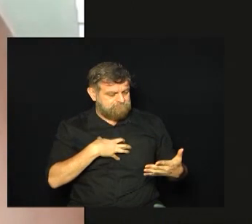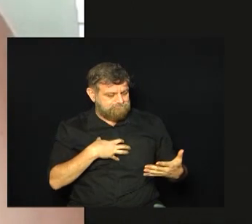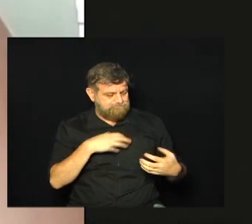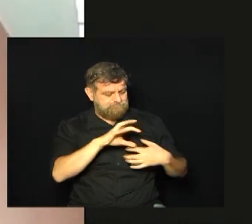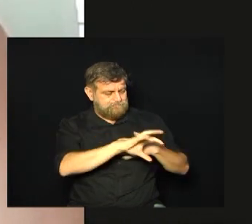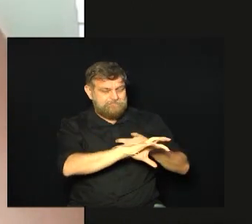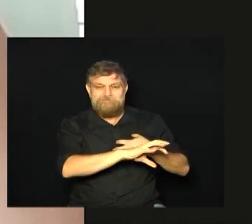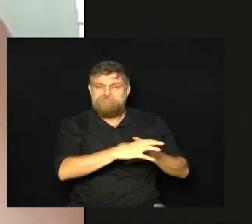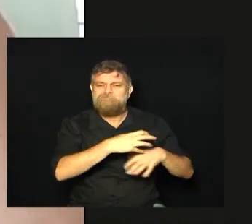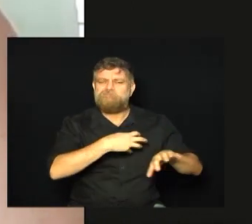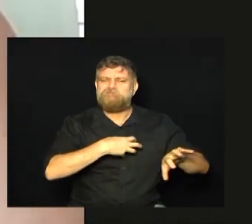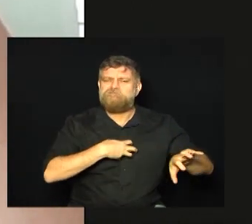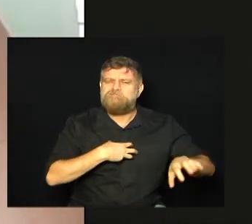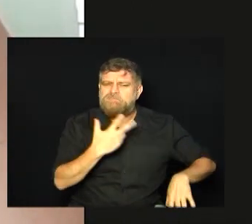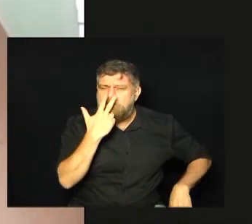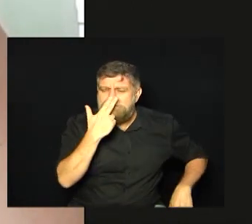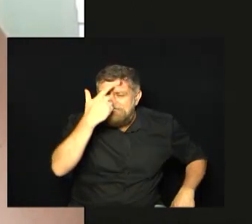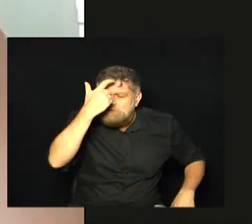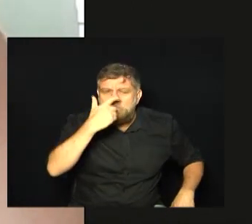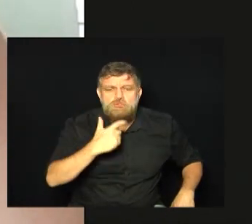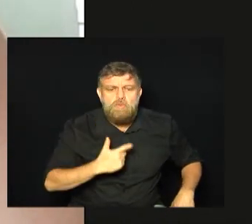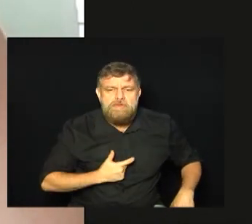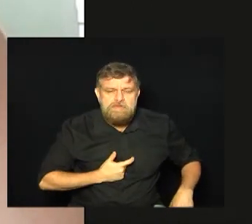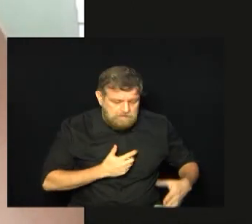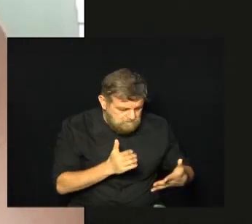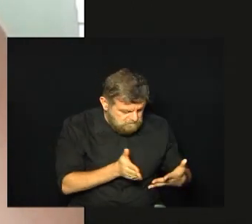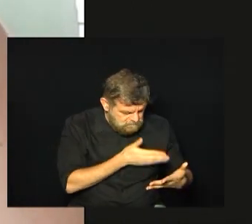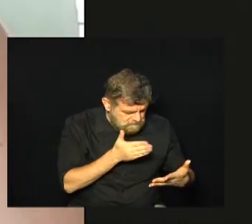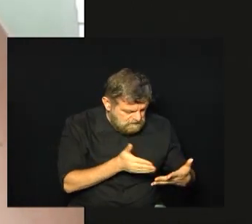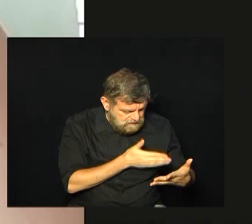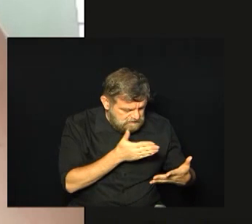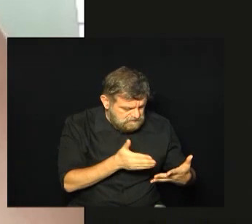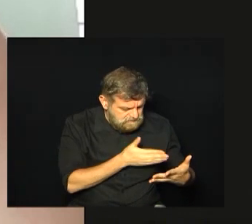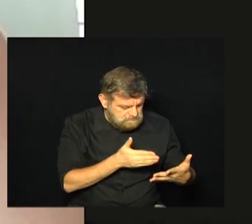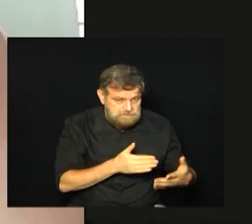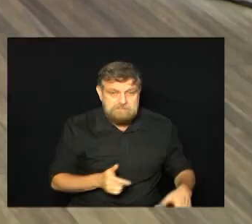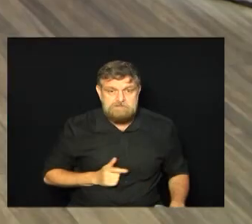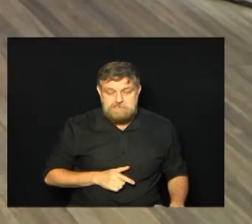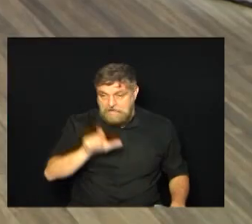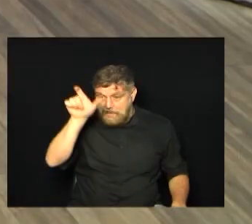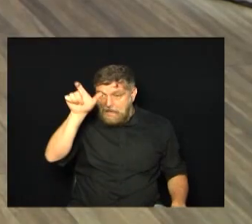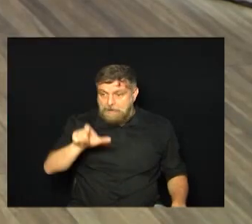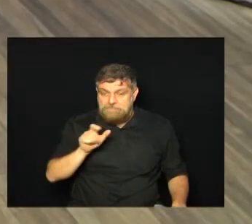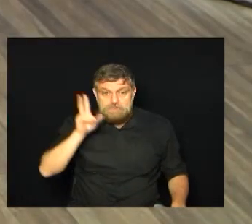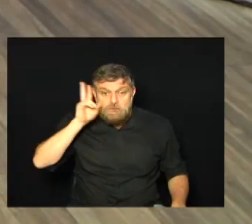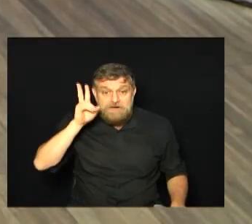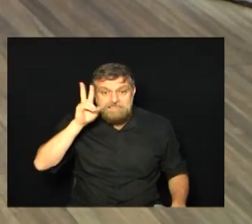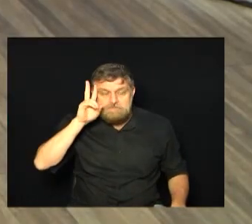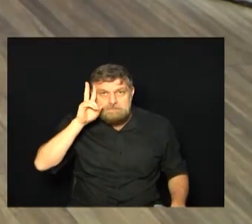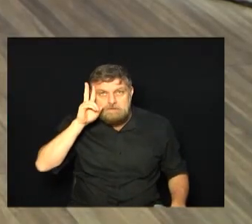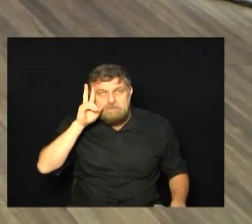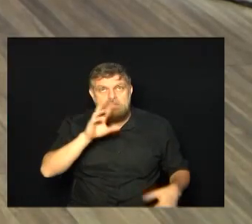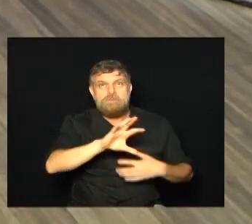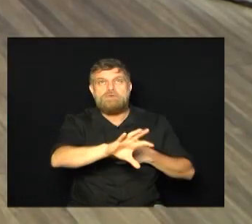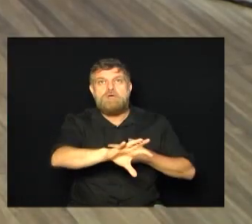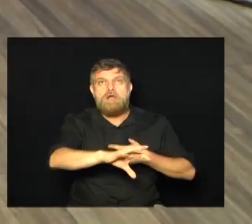puxa, parece que sou eu. Tá. Isso é fantástico, né? Você se vê dentro da história e aí